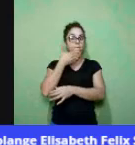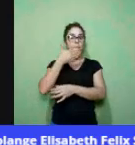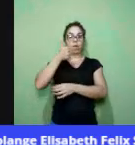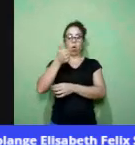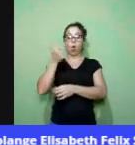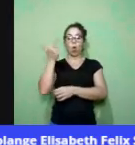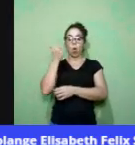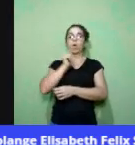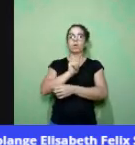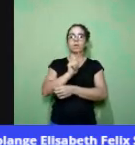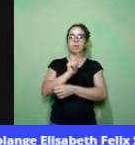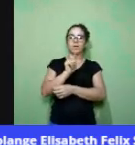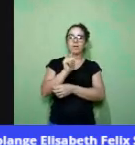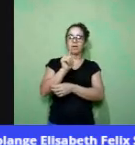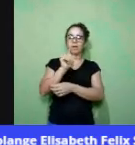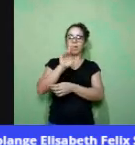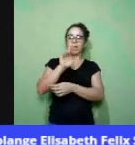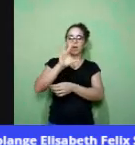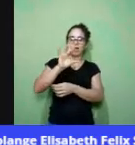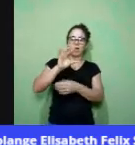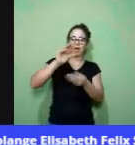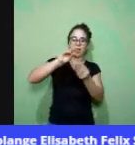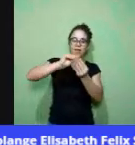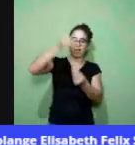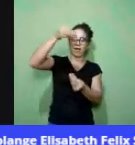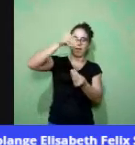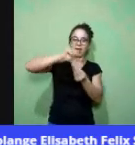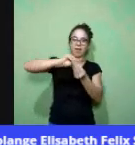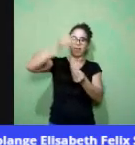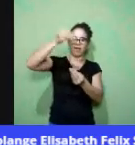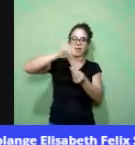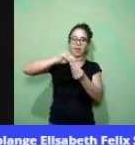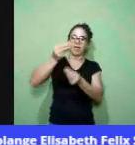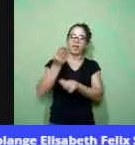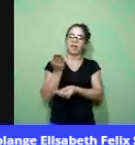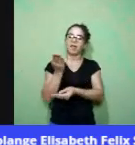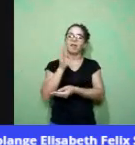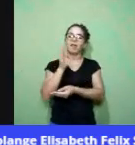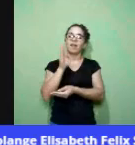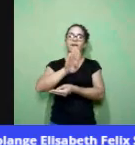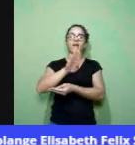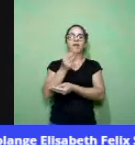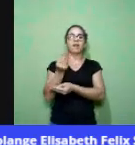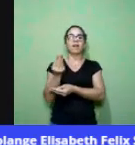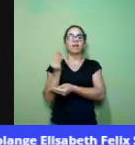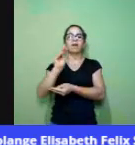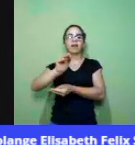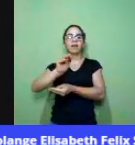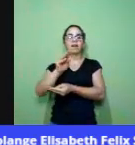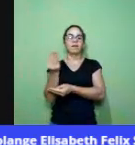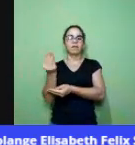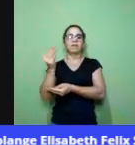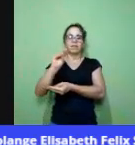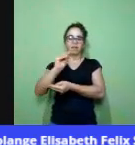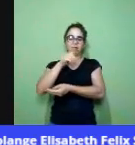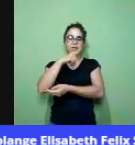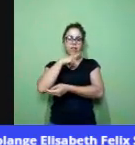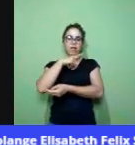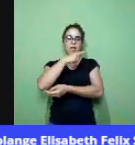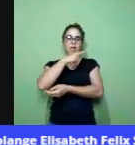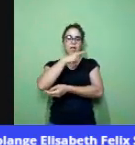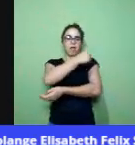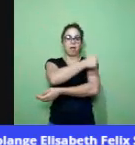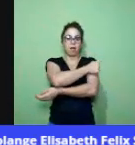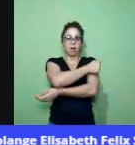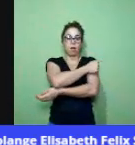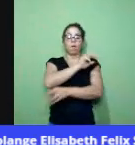velcro. Então, ele tem uma habilidade motora melhor. Então, a gente consegue trabalhar com velcro. Onde a gente tem um